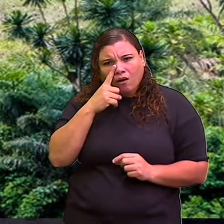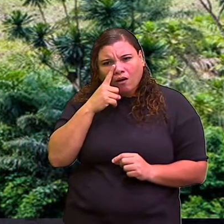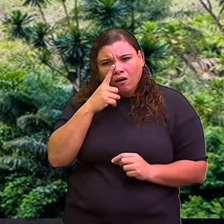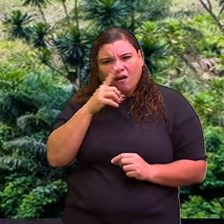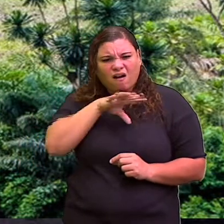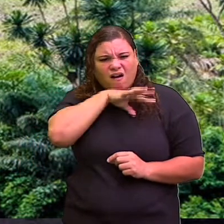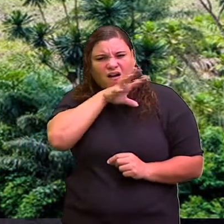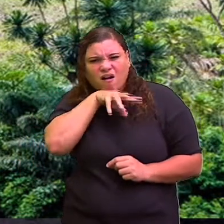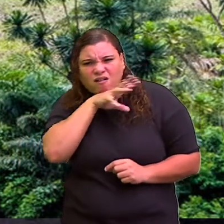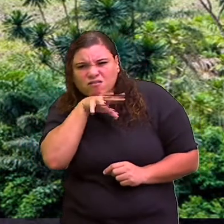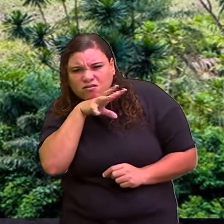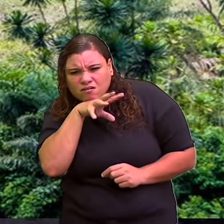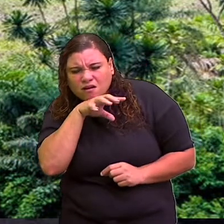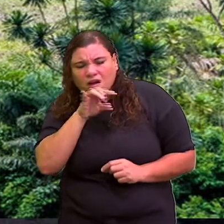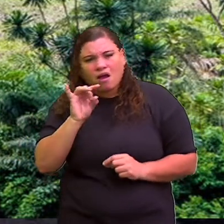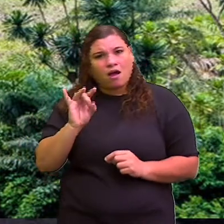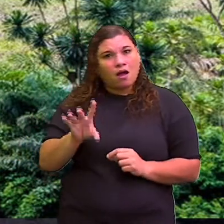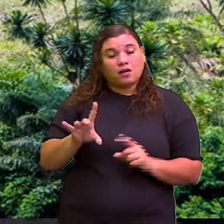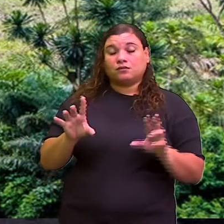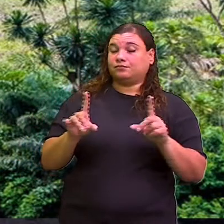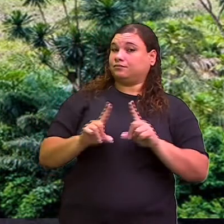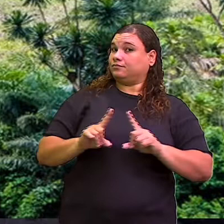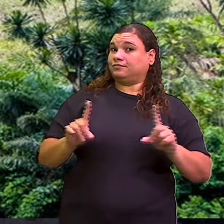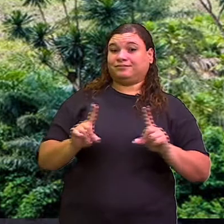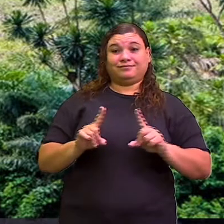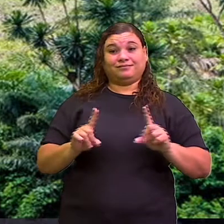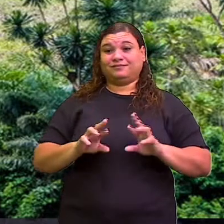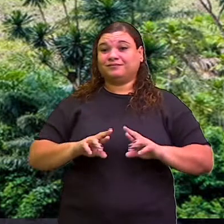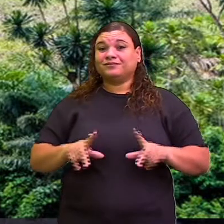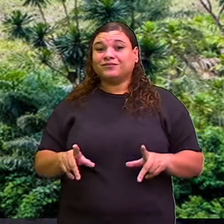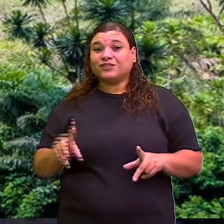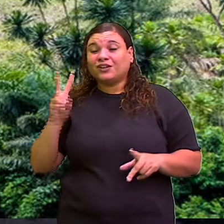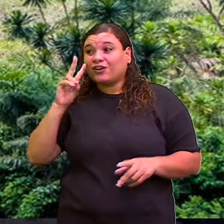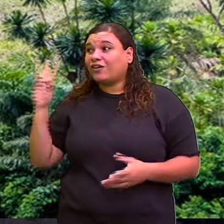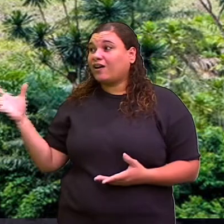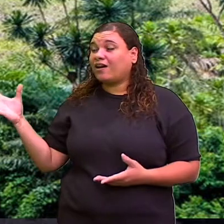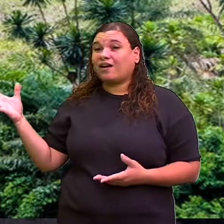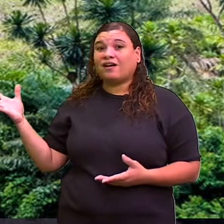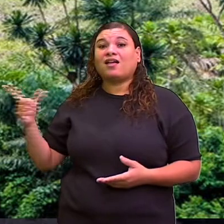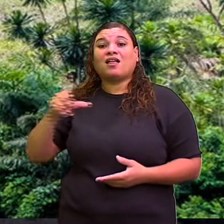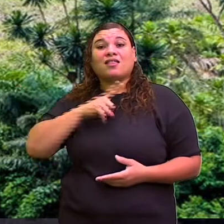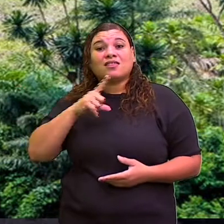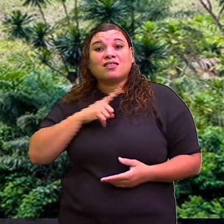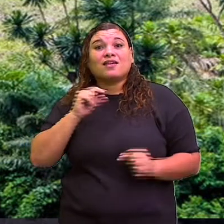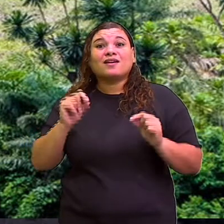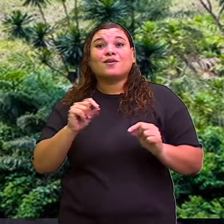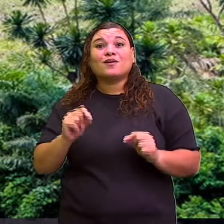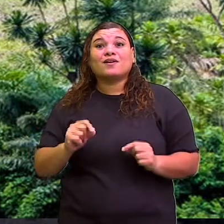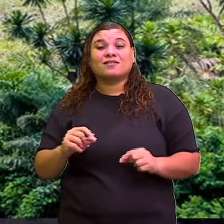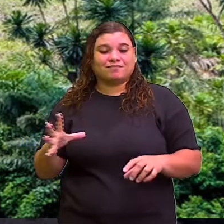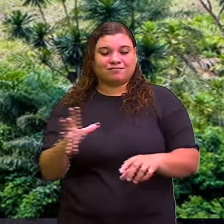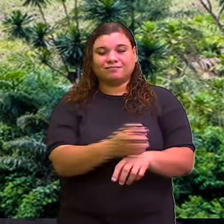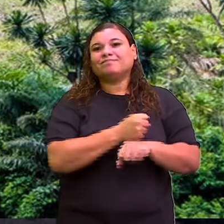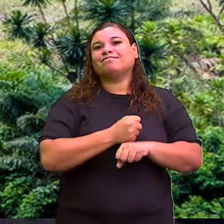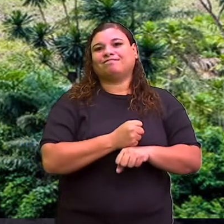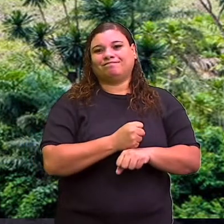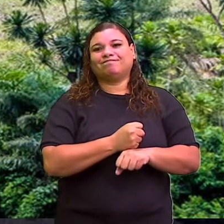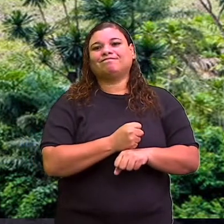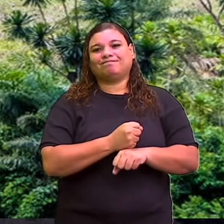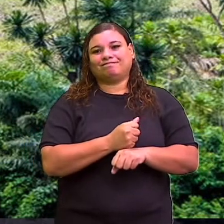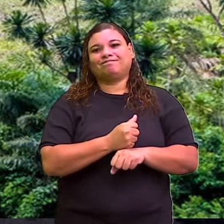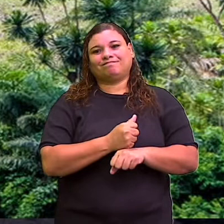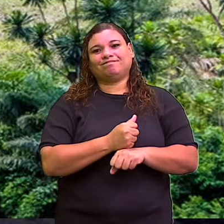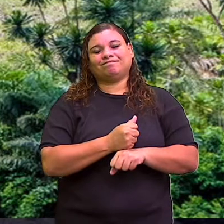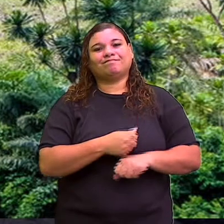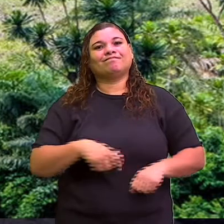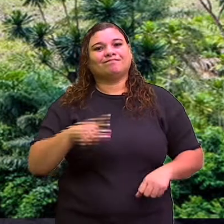colonizada pelo, vamos colocar assim, pelo europeu, europeizada, né? A casa grande